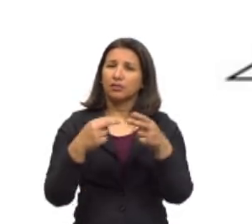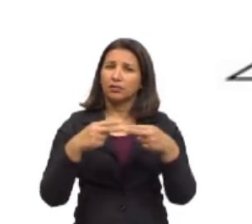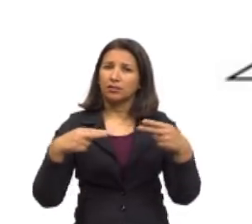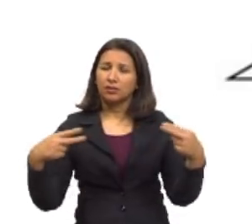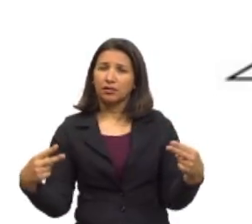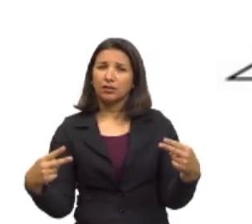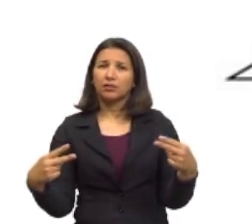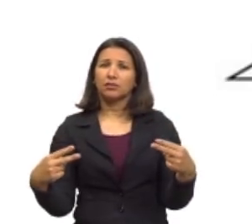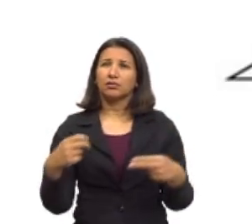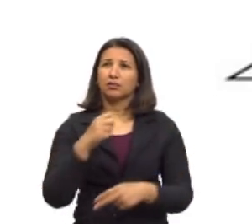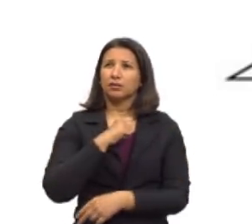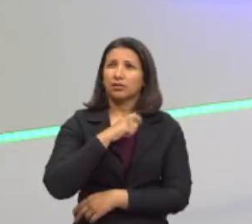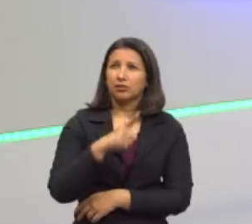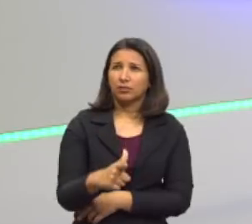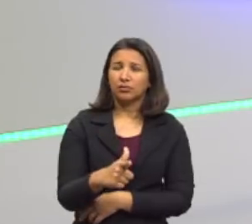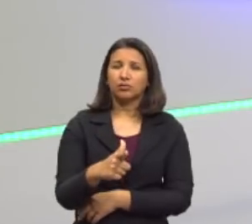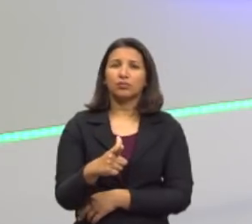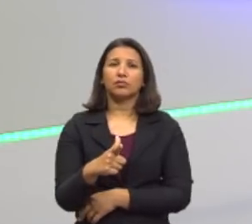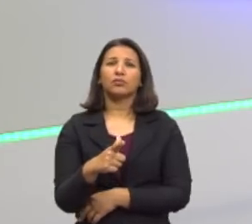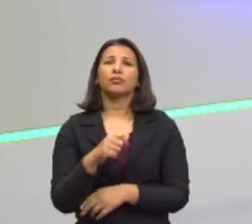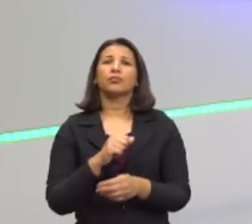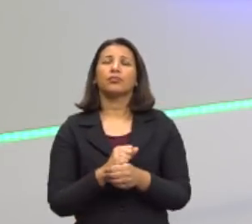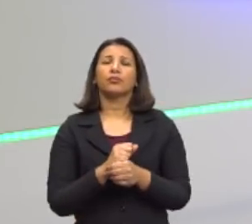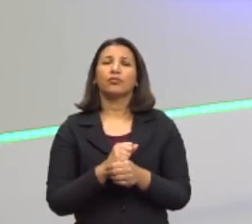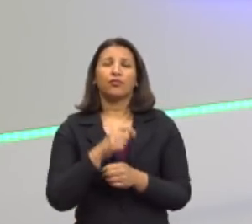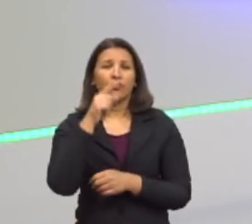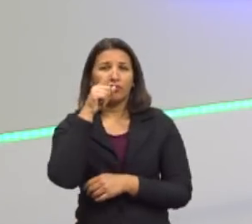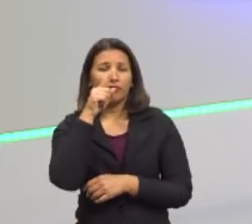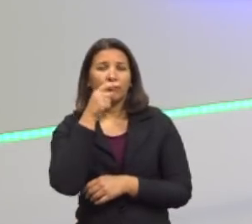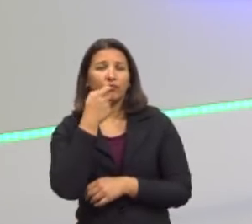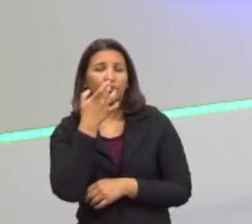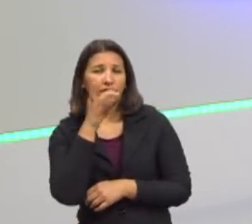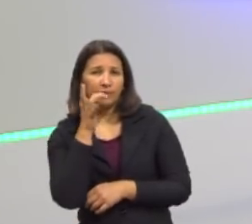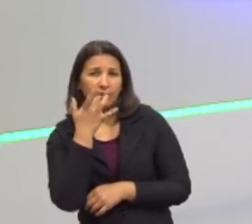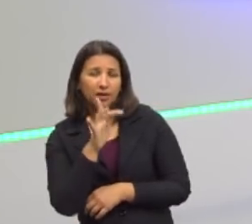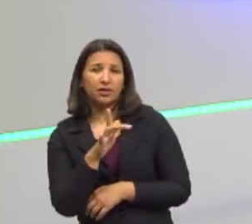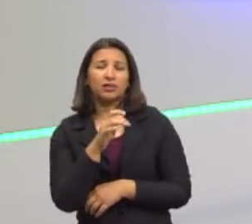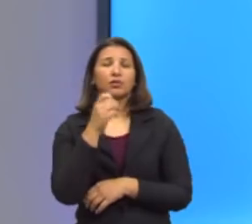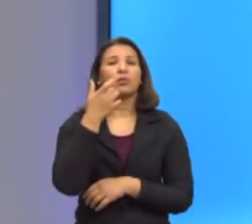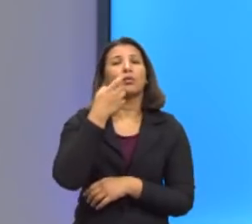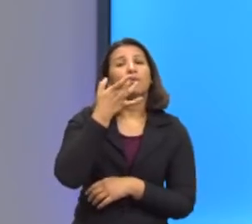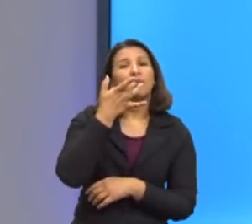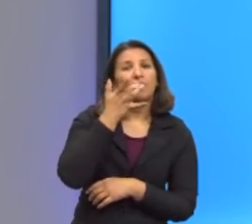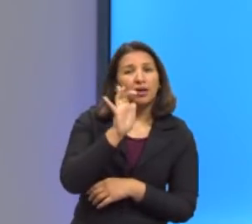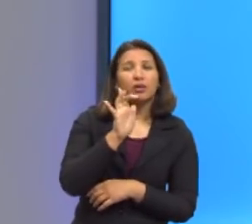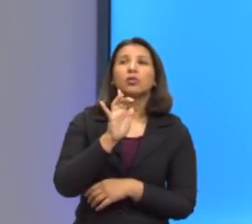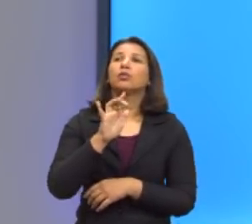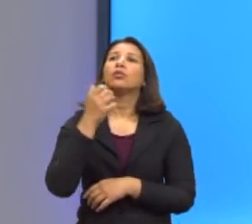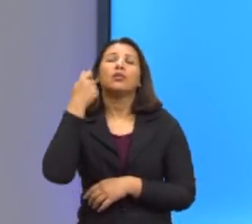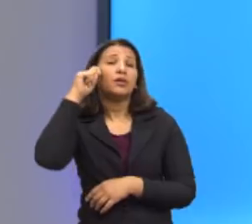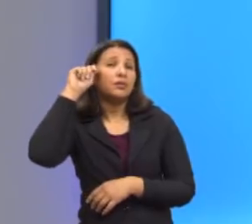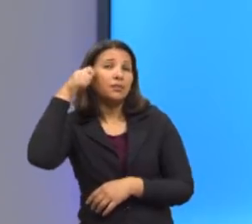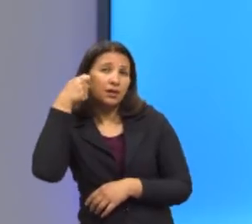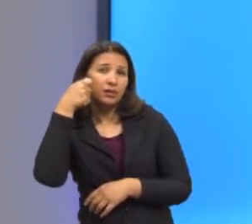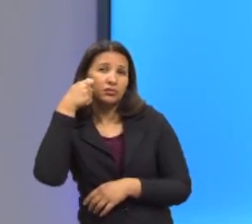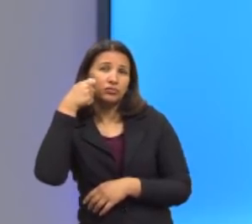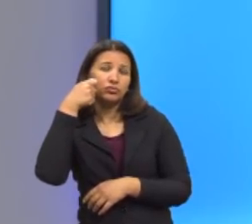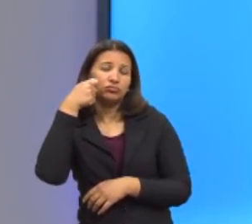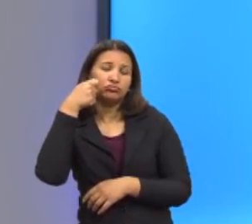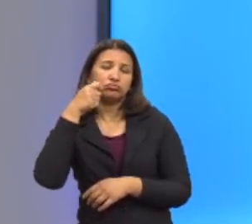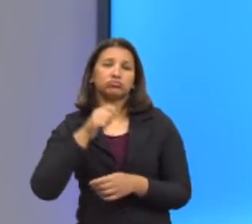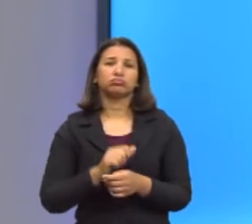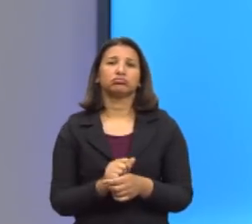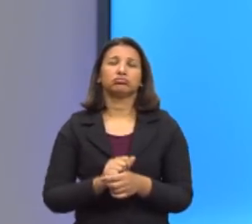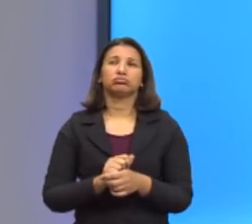vermelhos, objeto branco, objeto preto. É o objeto azul, ele recebe todas as cores e reflete a luz